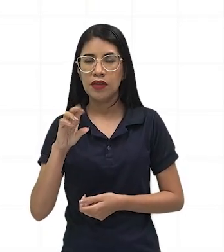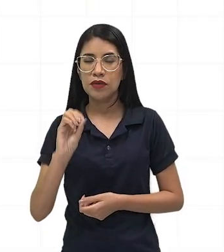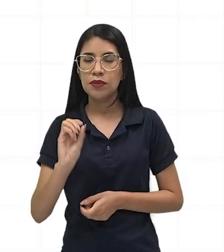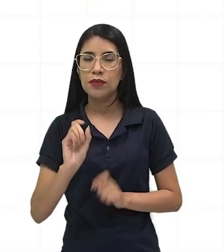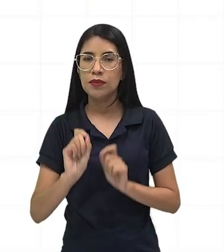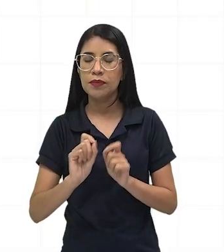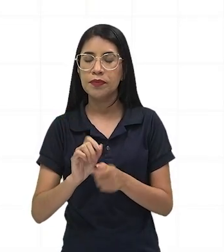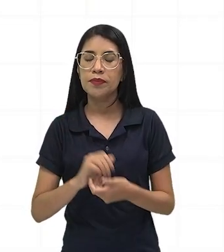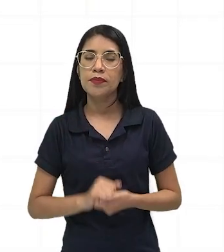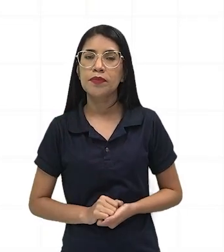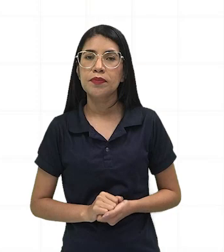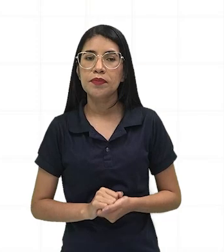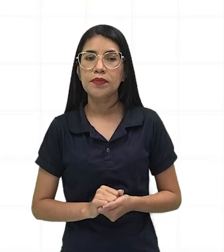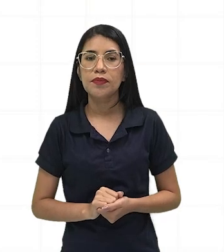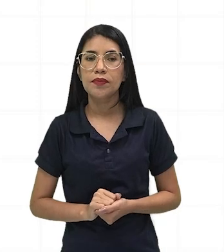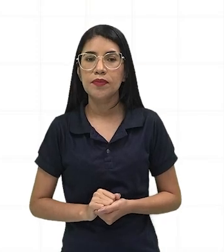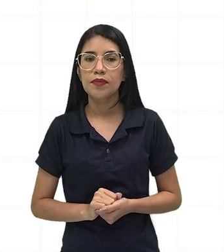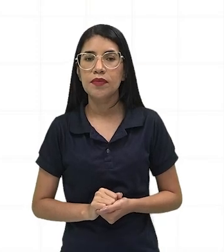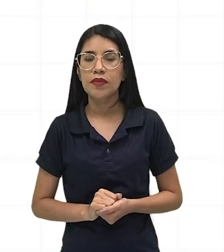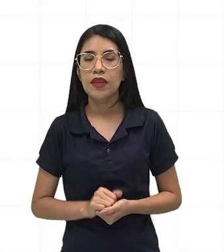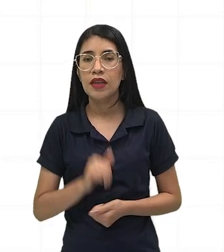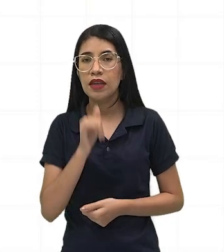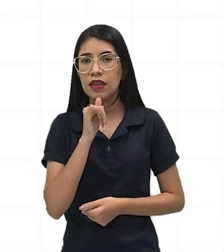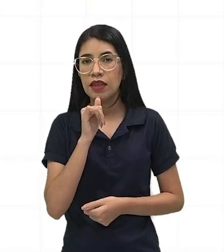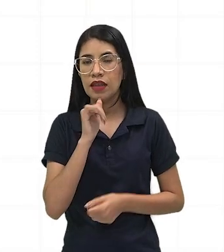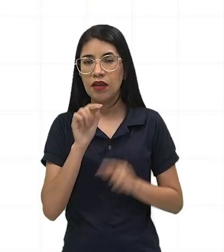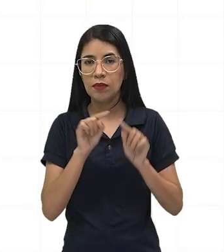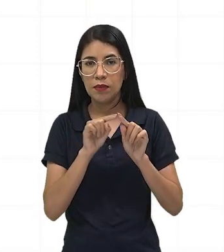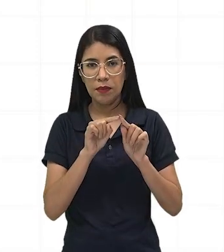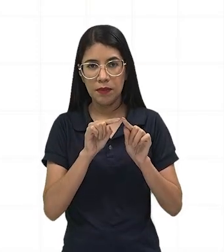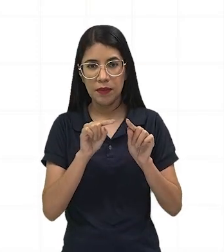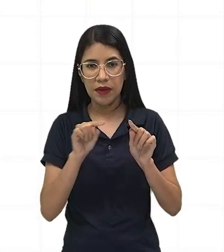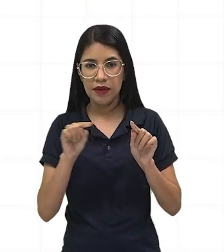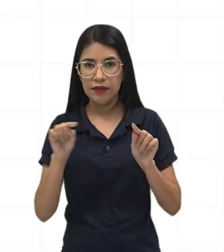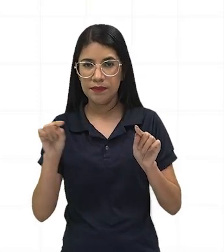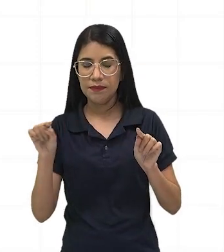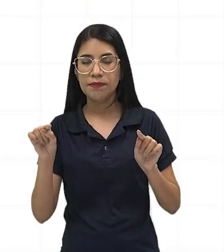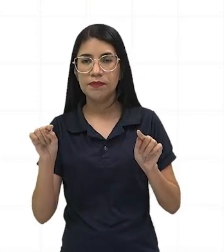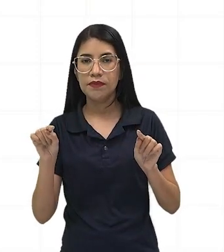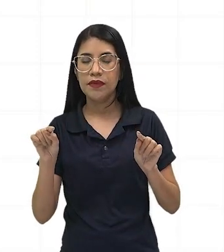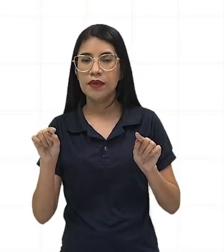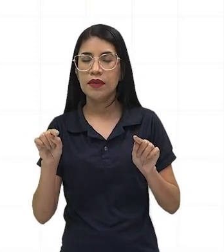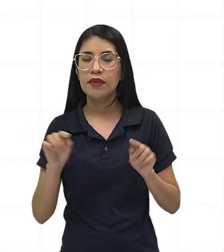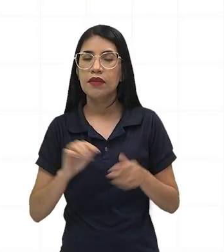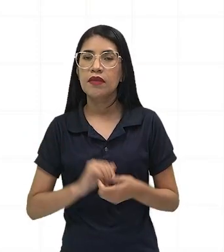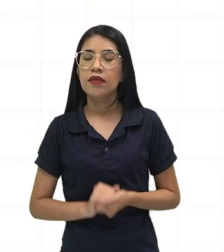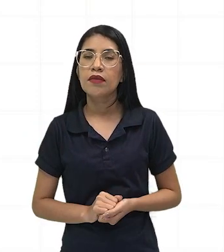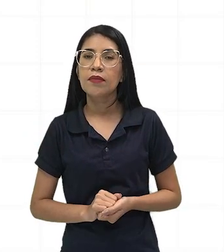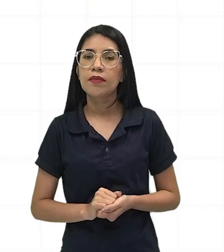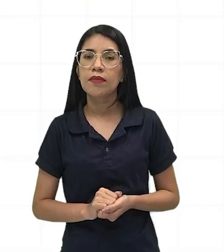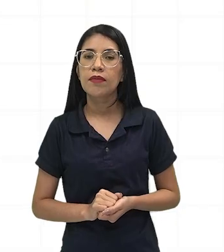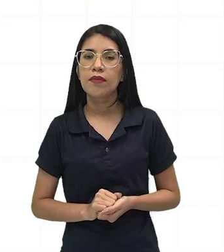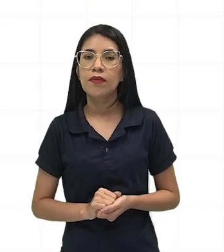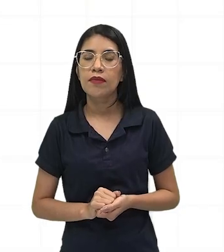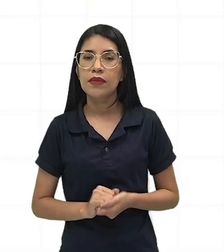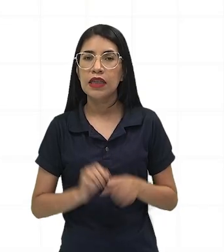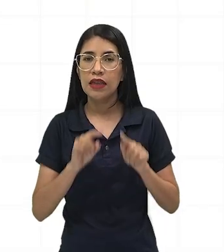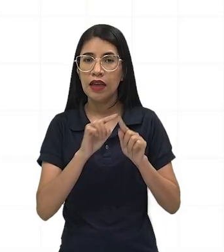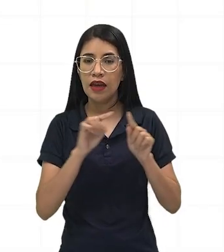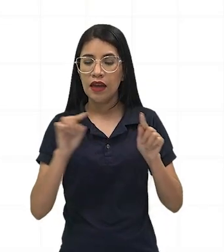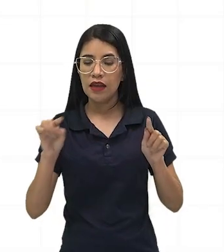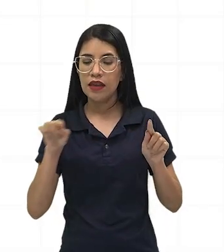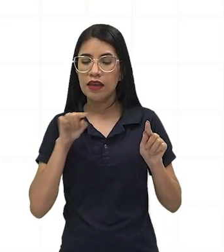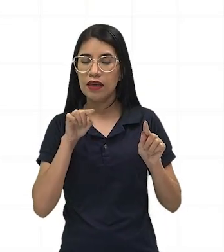nós temos, por exemplo, aqui, ó, temos um segmento. E se eu disser que aqui é o ponto médio